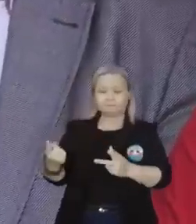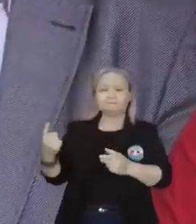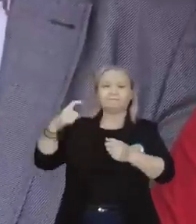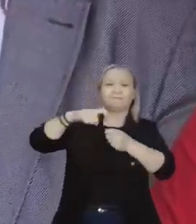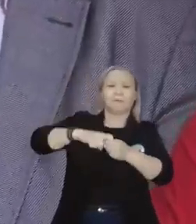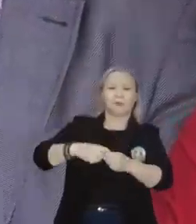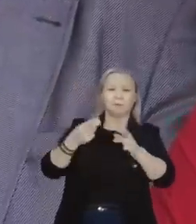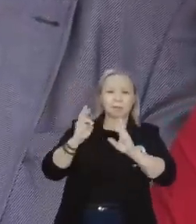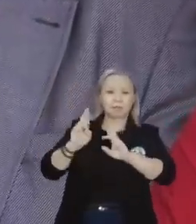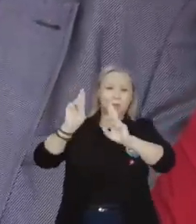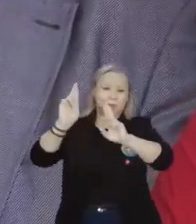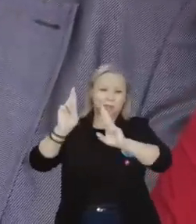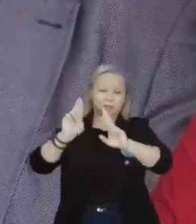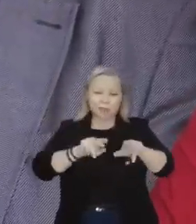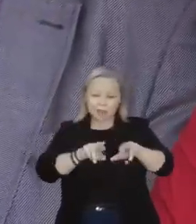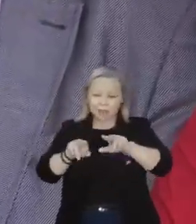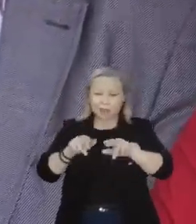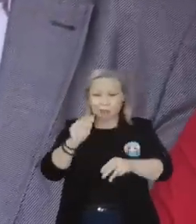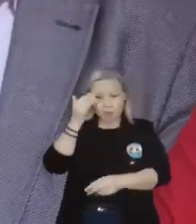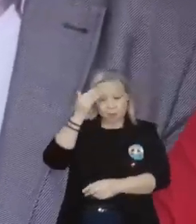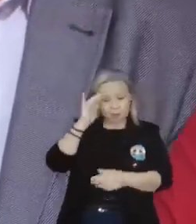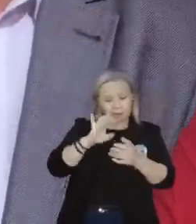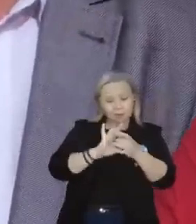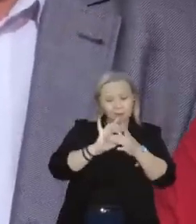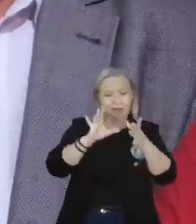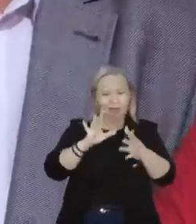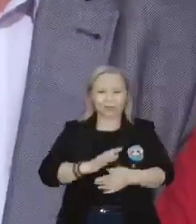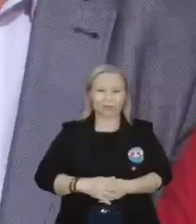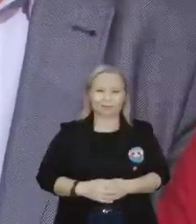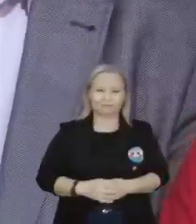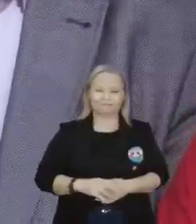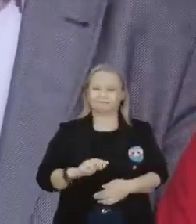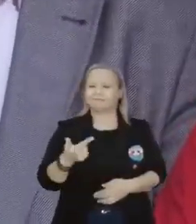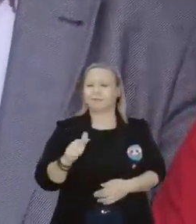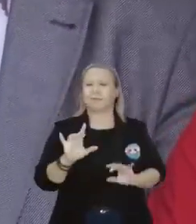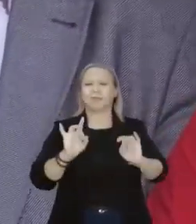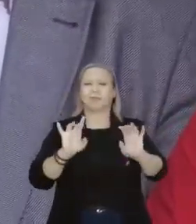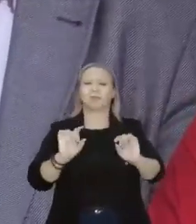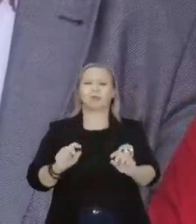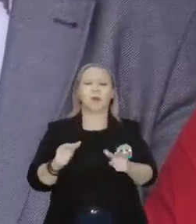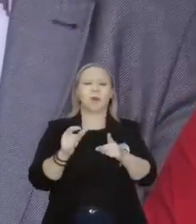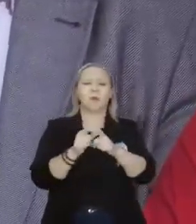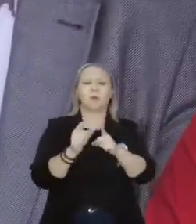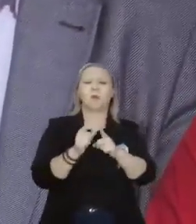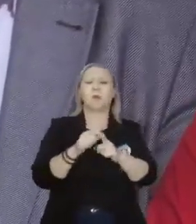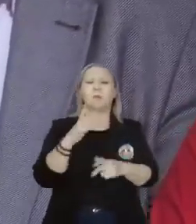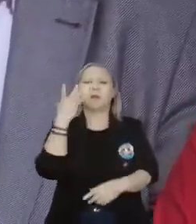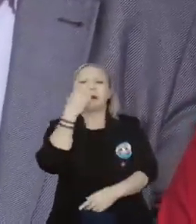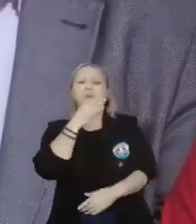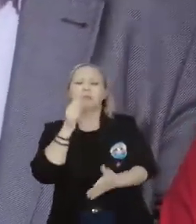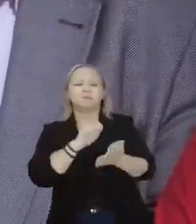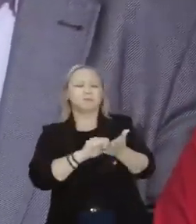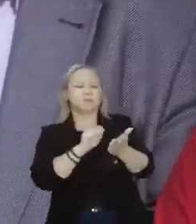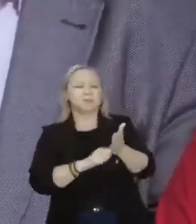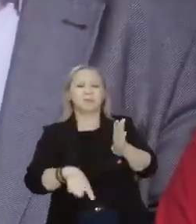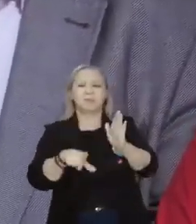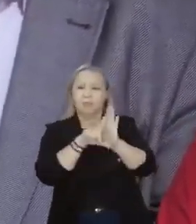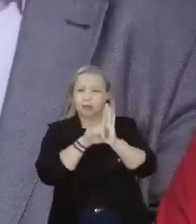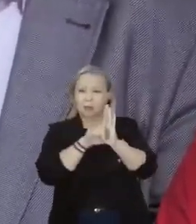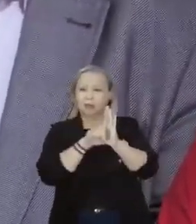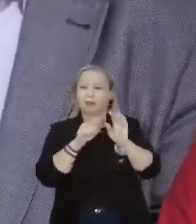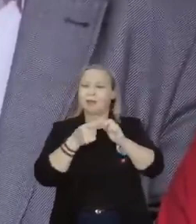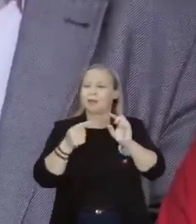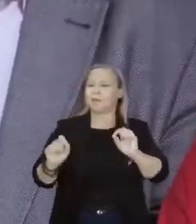assim que eu entendo a democracia, não apenas como uma palavra bonita inscrita na lei, mas como algo